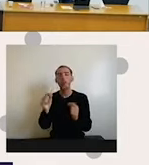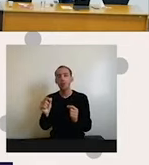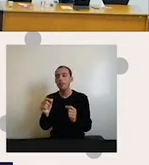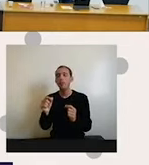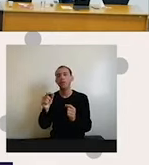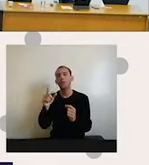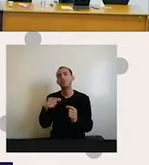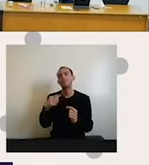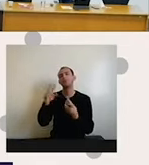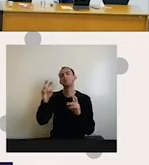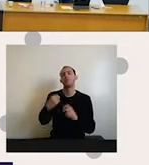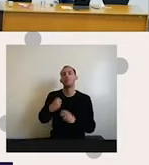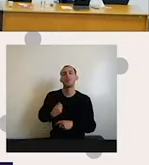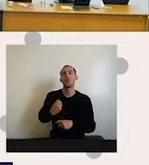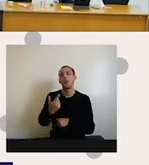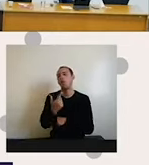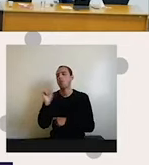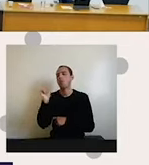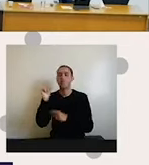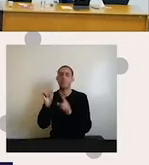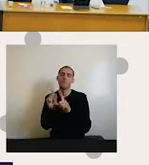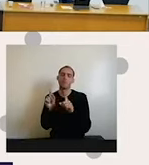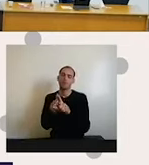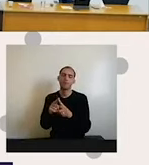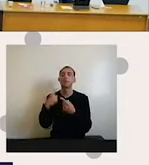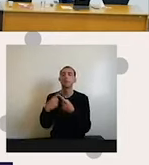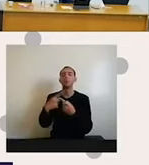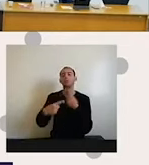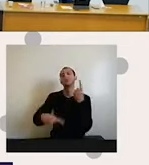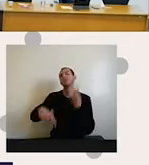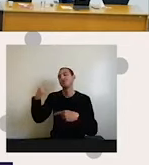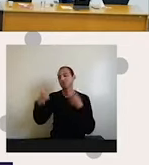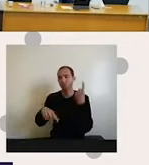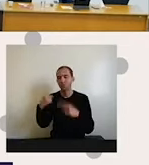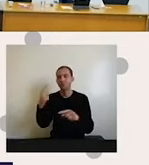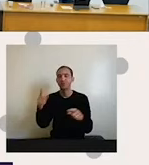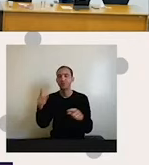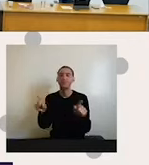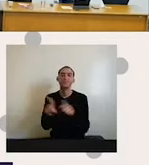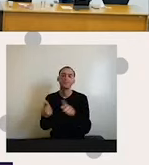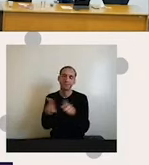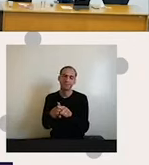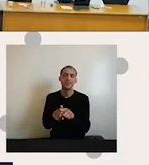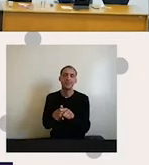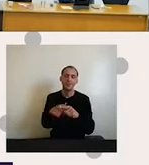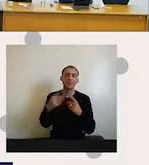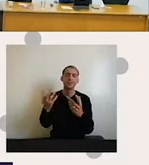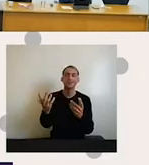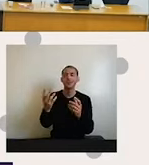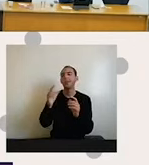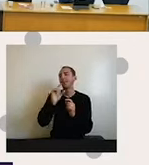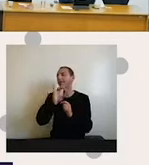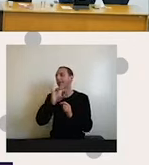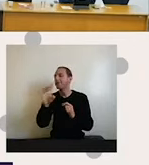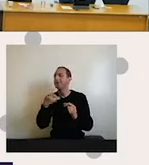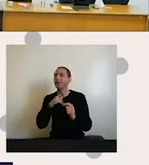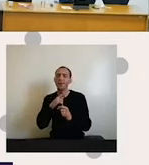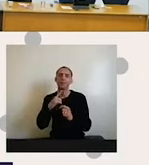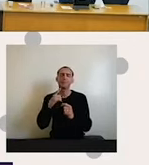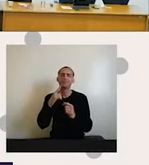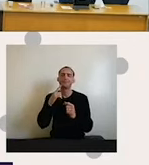trabalho pericial também, quais são as condições que esse trabalhador médico tem para realizar também uma perícia,